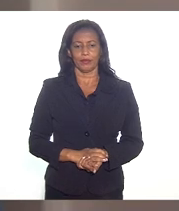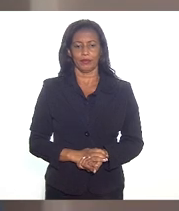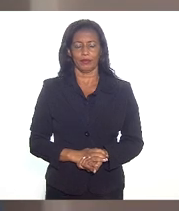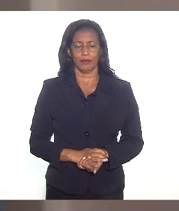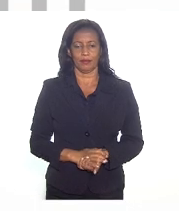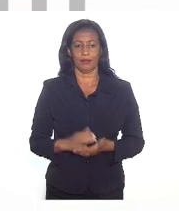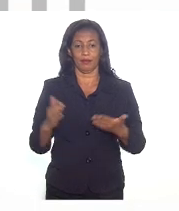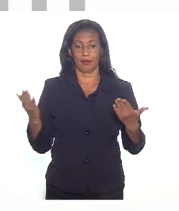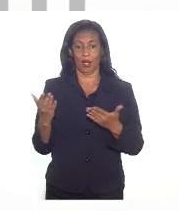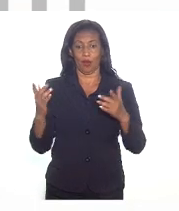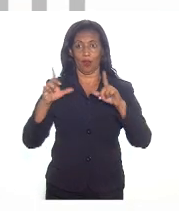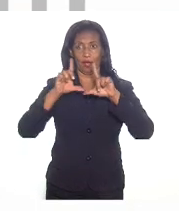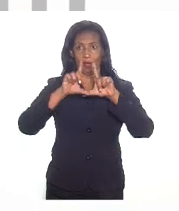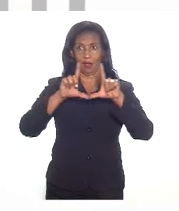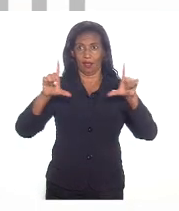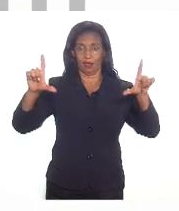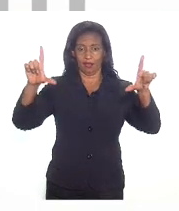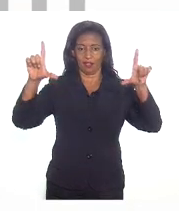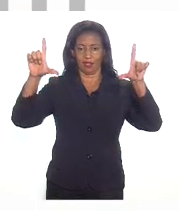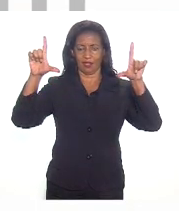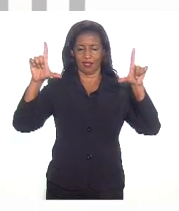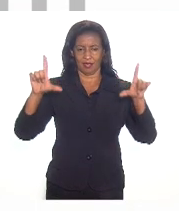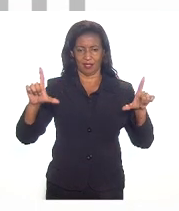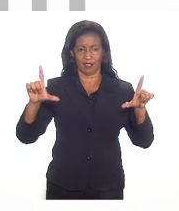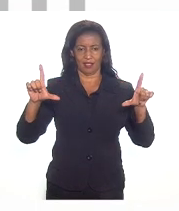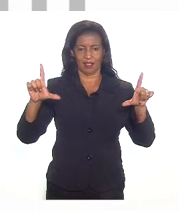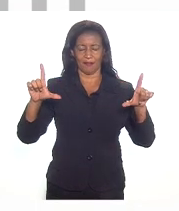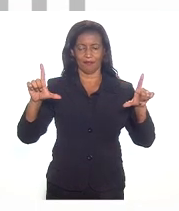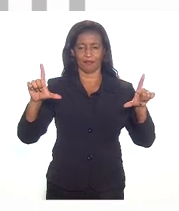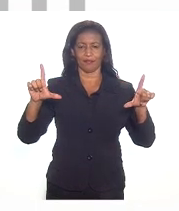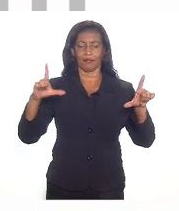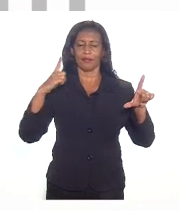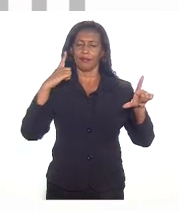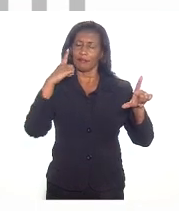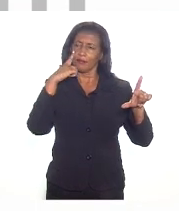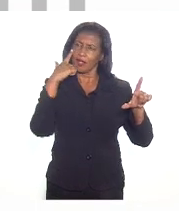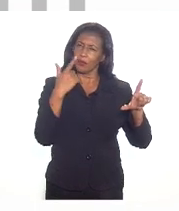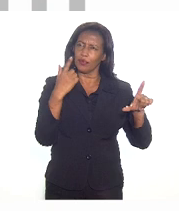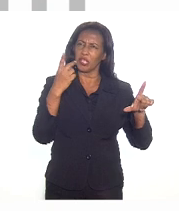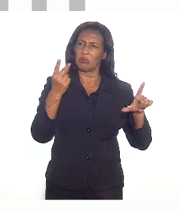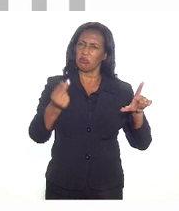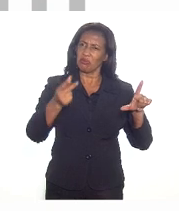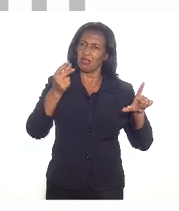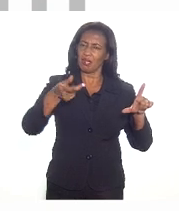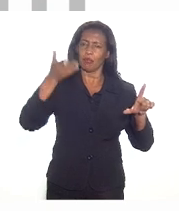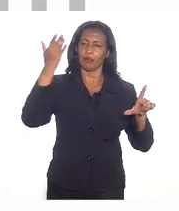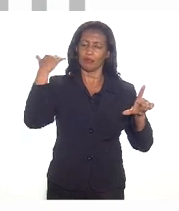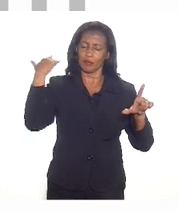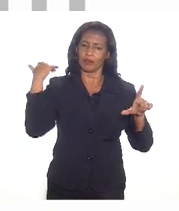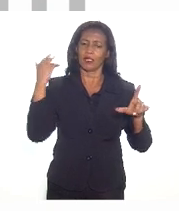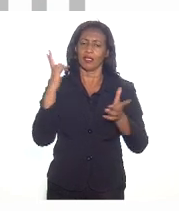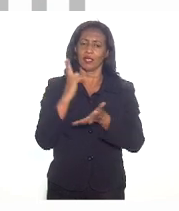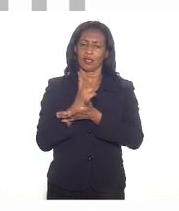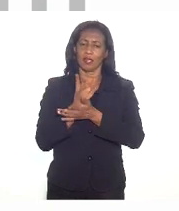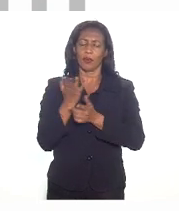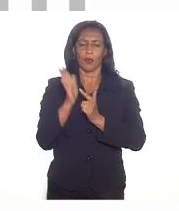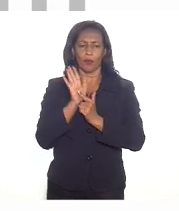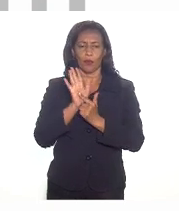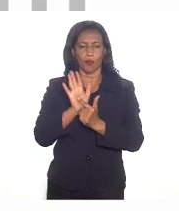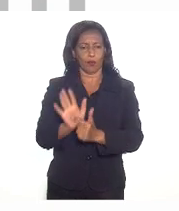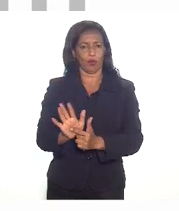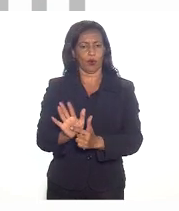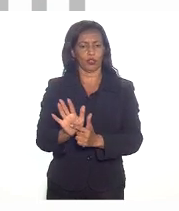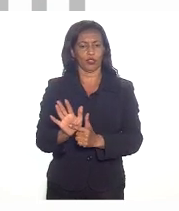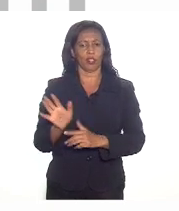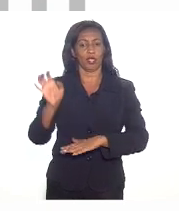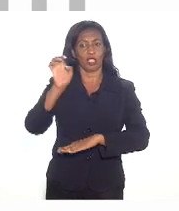Essa é uma tabela que a gente fez. O Zé Roberto Afonso fez um trabalho há um tempo atrás em que mostrava, né, que o Estado do Rio e do